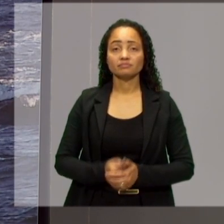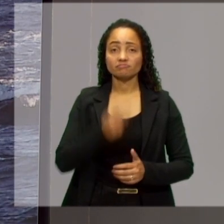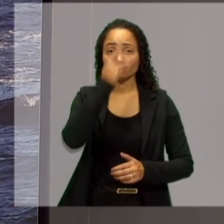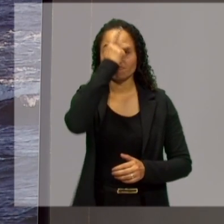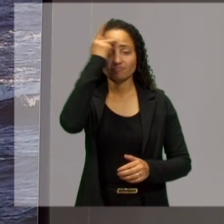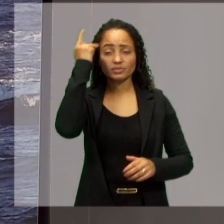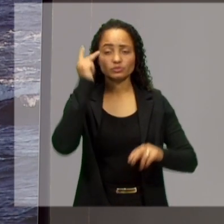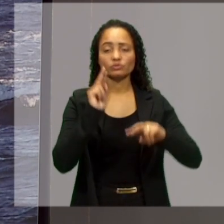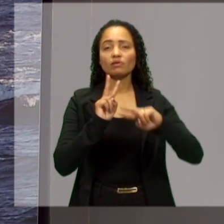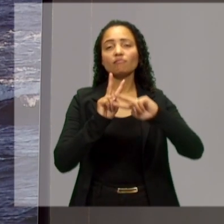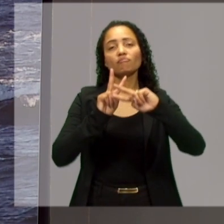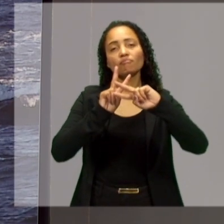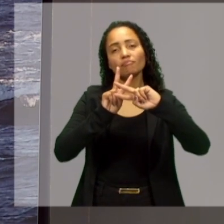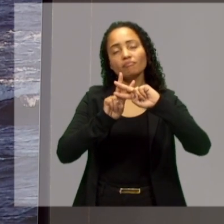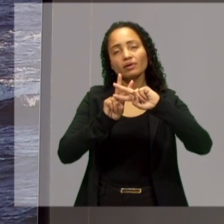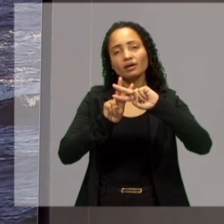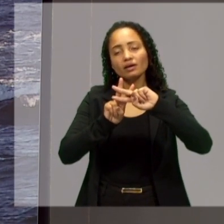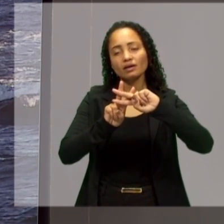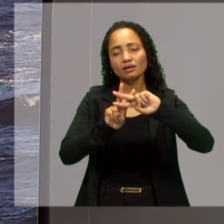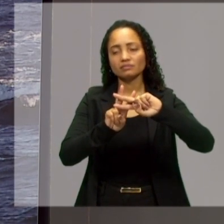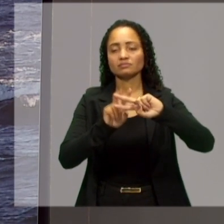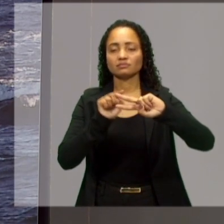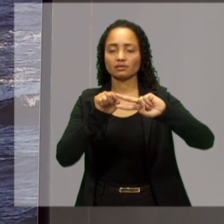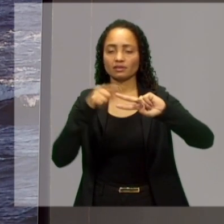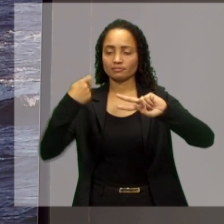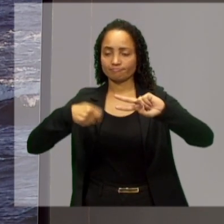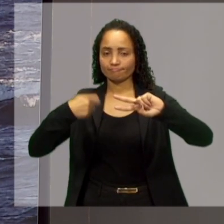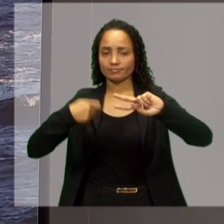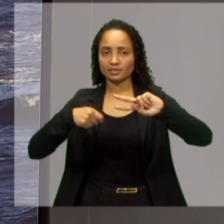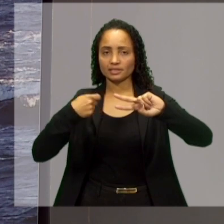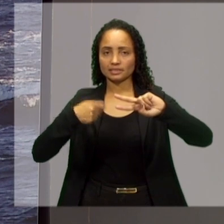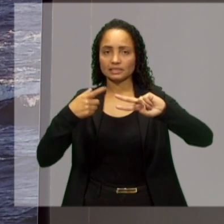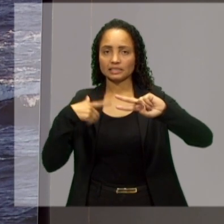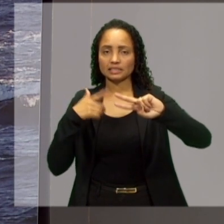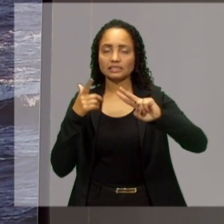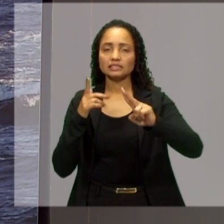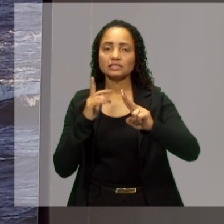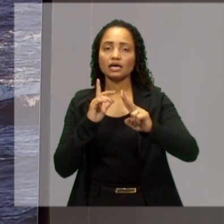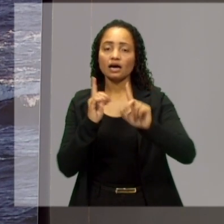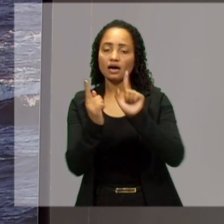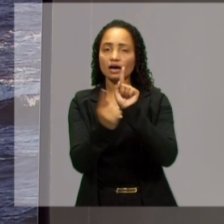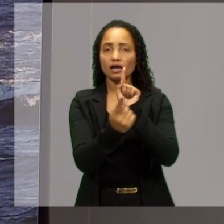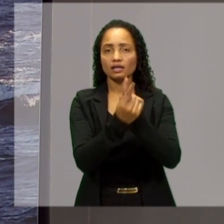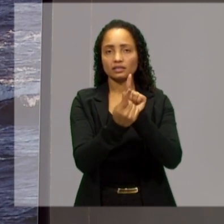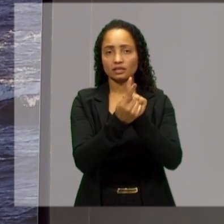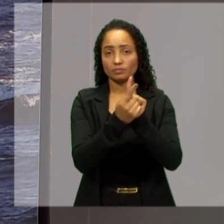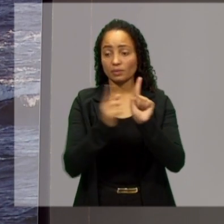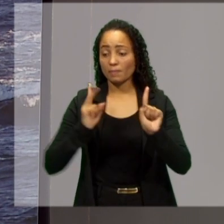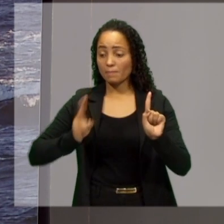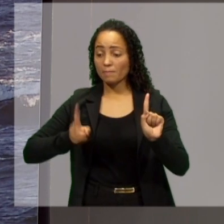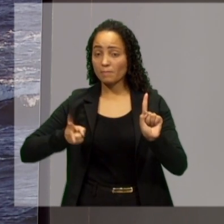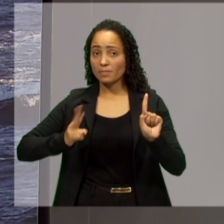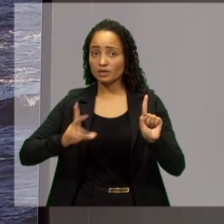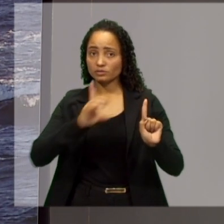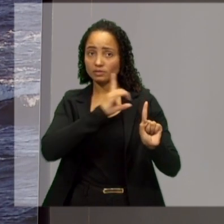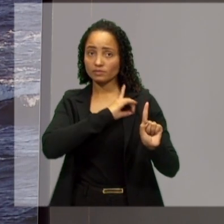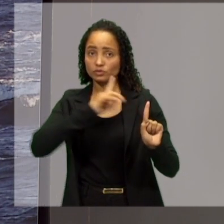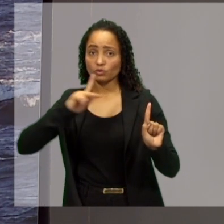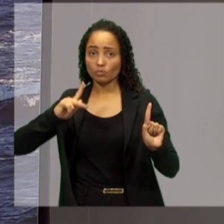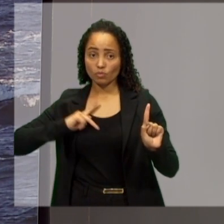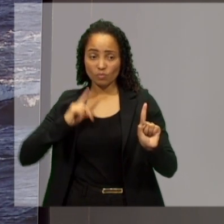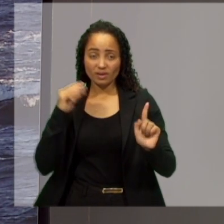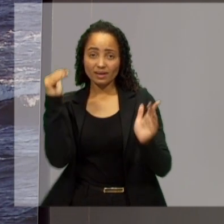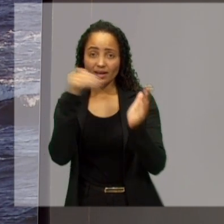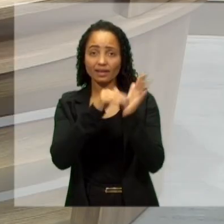presa e vai ser acompanhada pelo mesmo defensor ao longo de todo o processo até